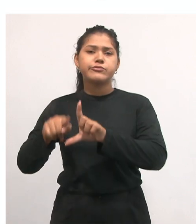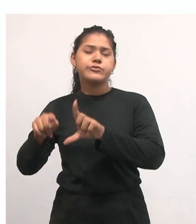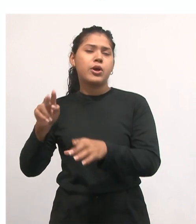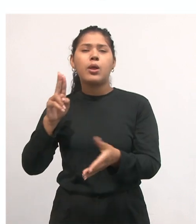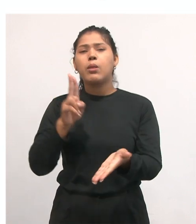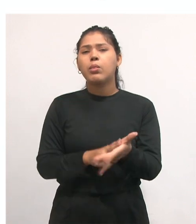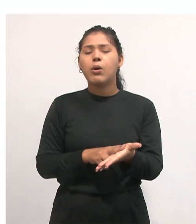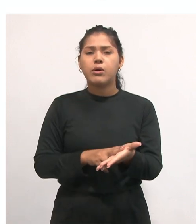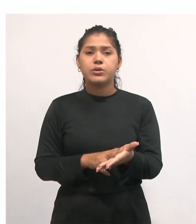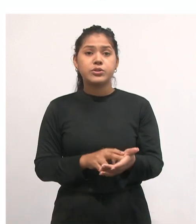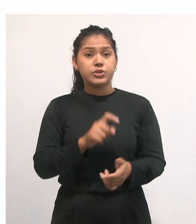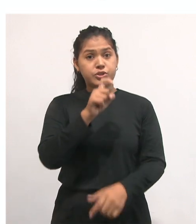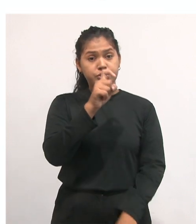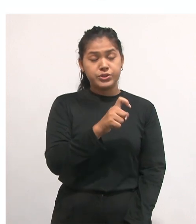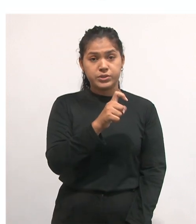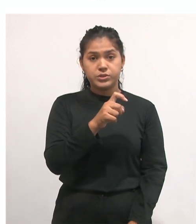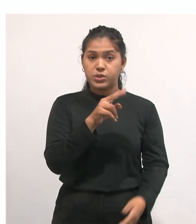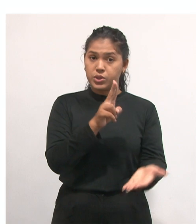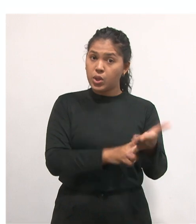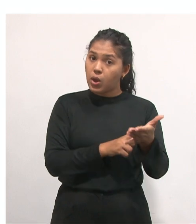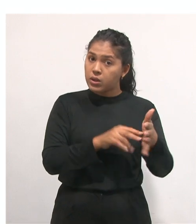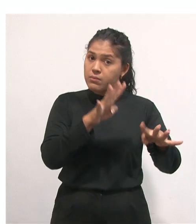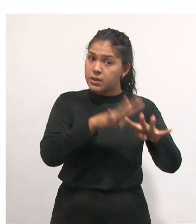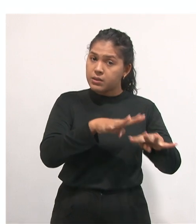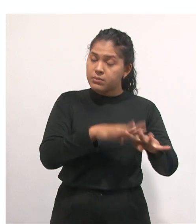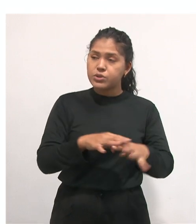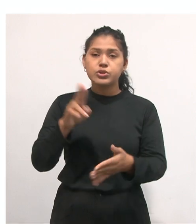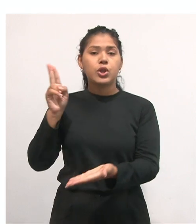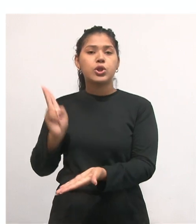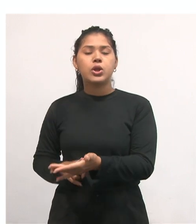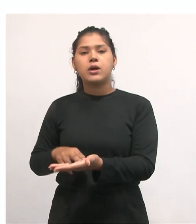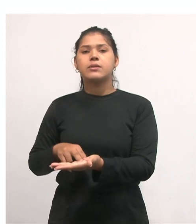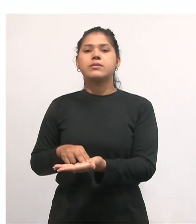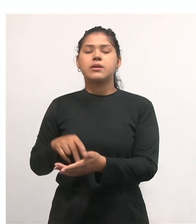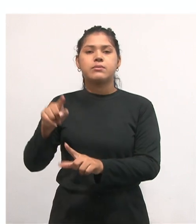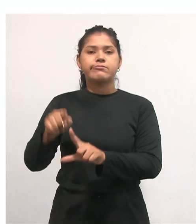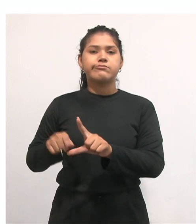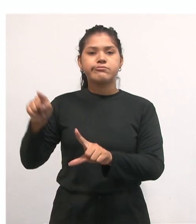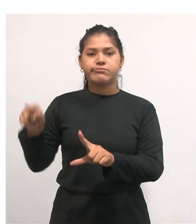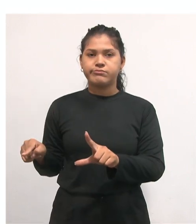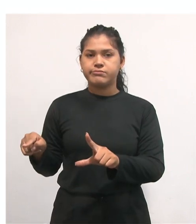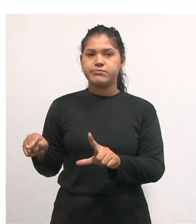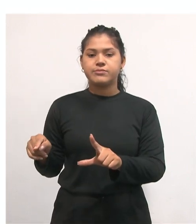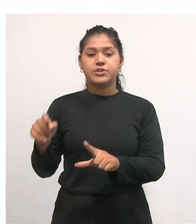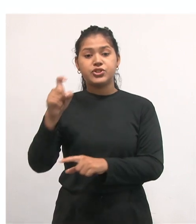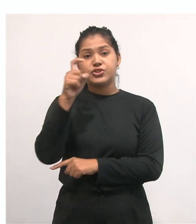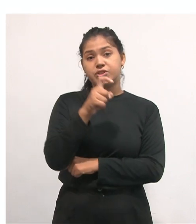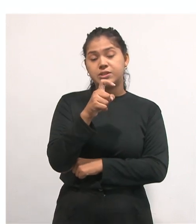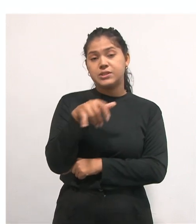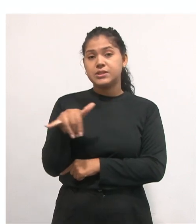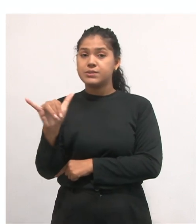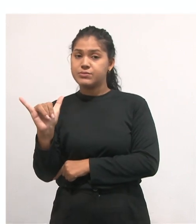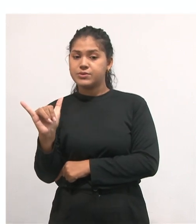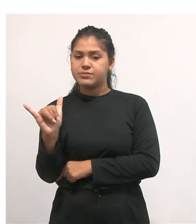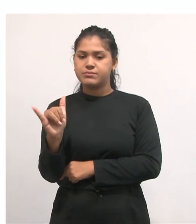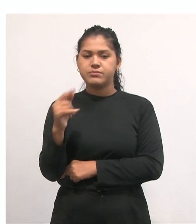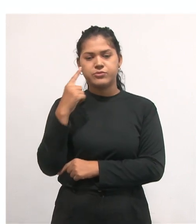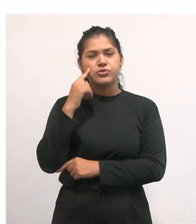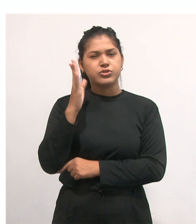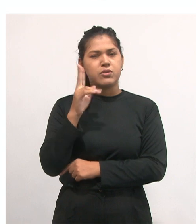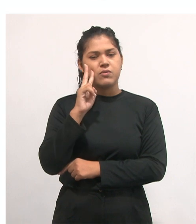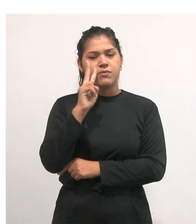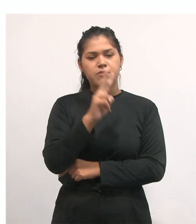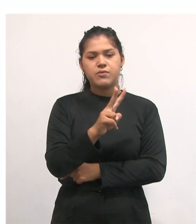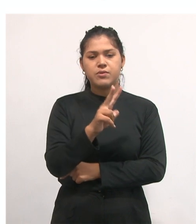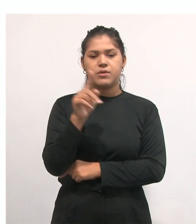X seria nota de matemática e o Y seria nota de estatística. Esse símbolo aqui, você já viu na aula